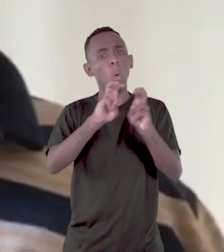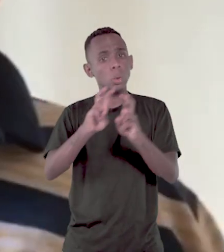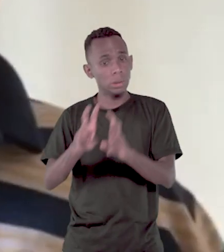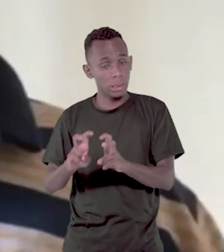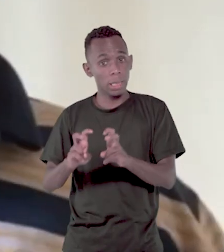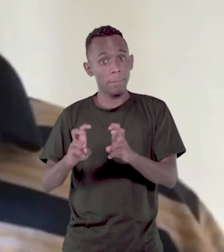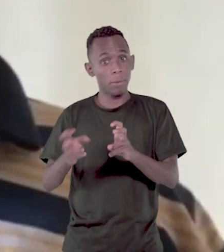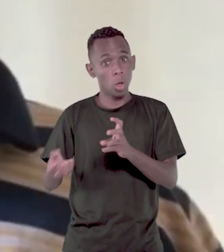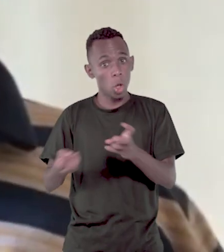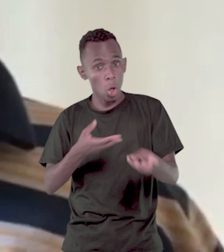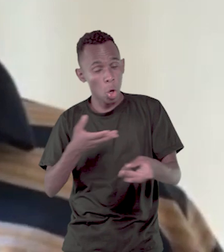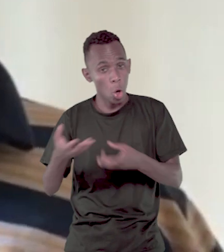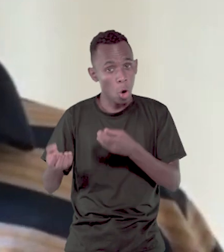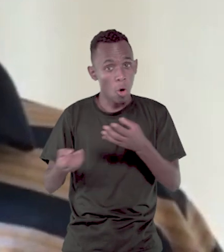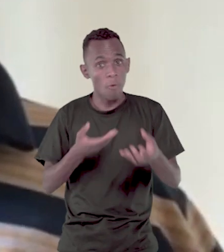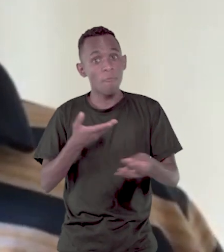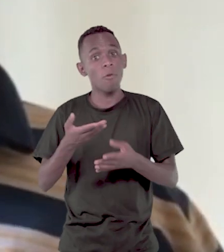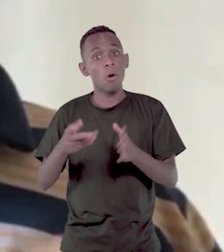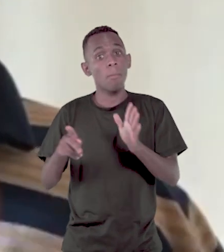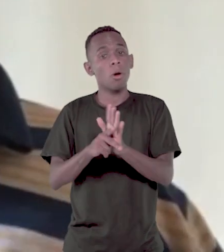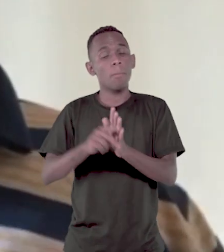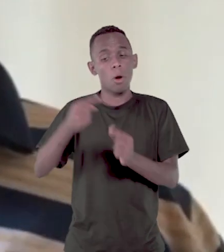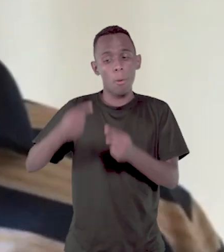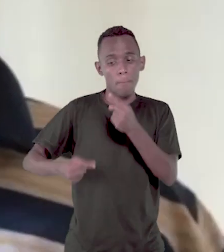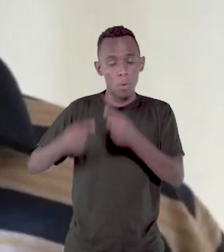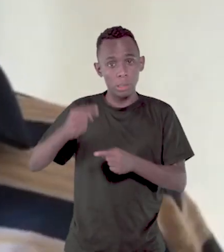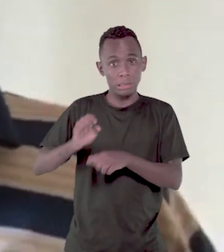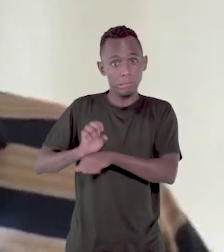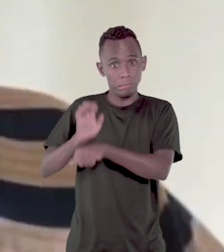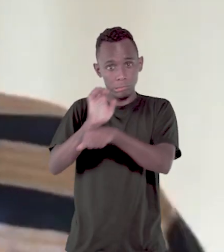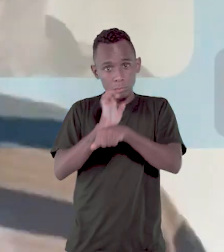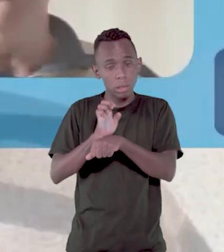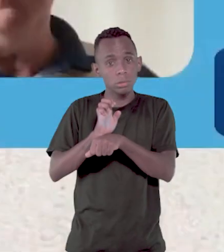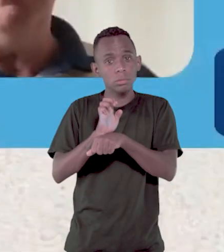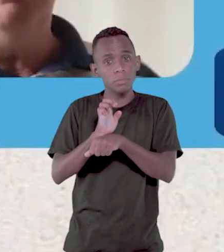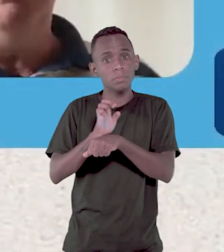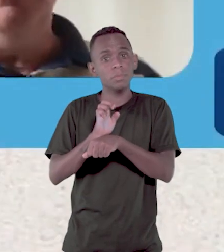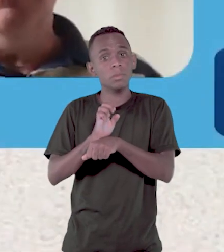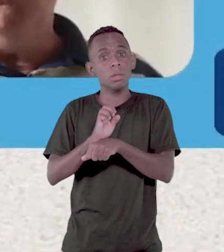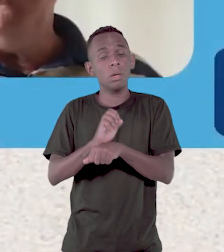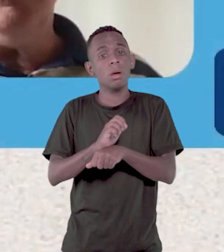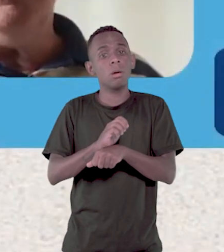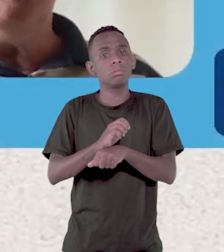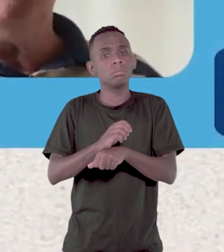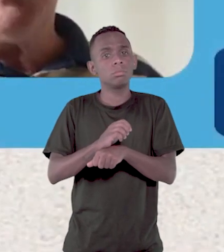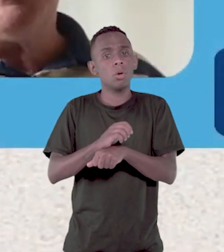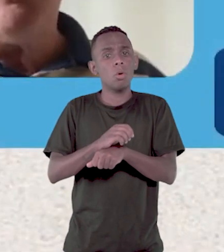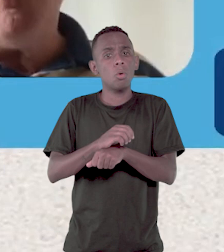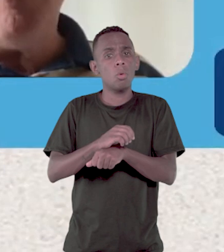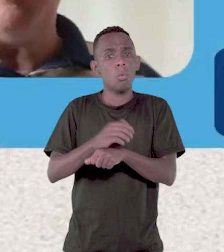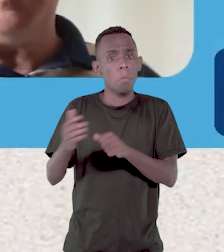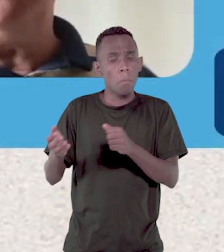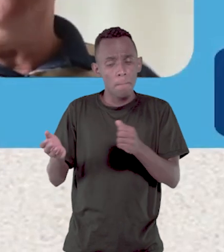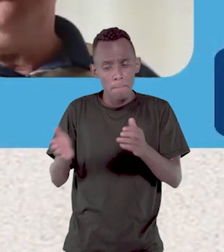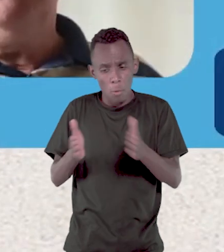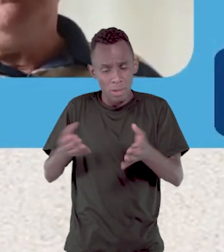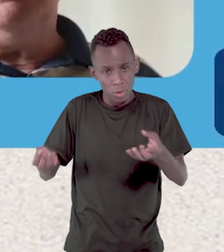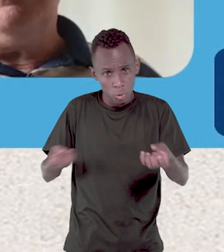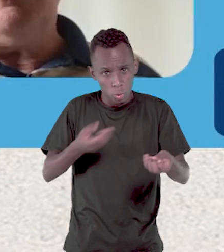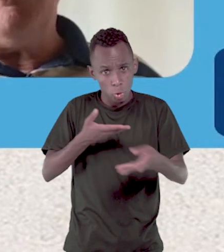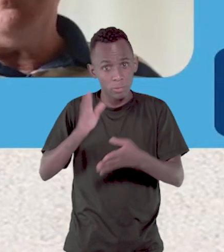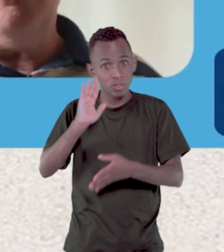alguns tópicos do modernismo da década de 20 em política de Estado, né? O modernismo já é